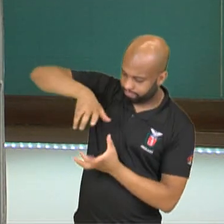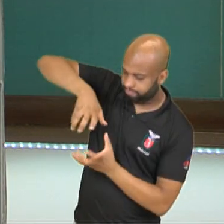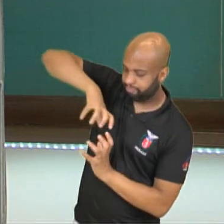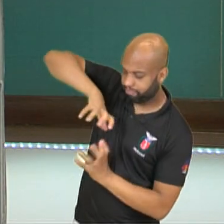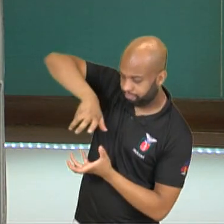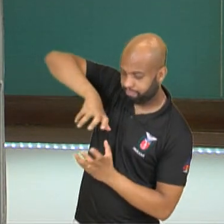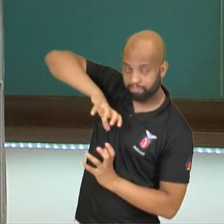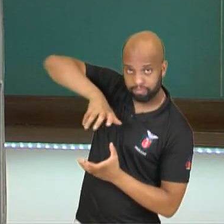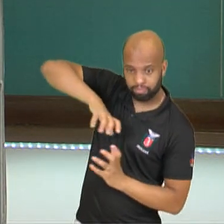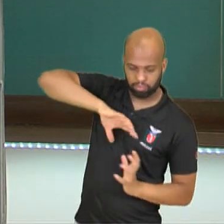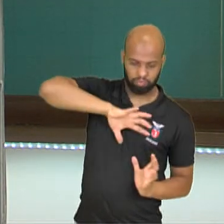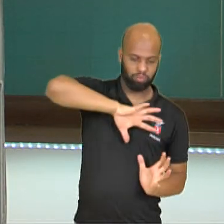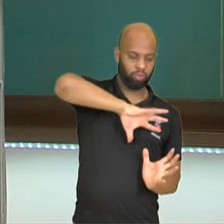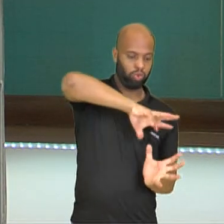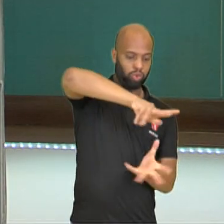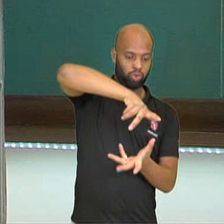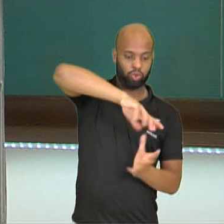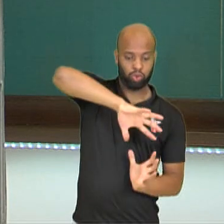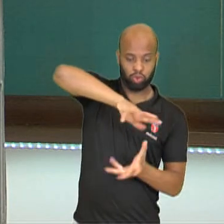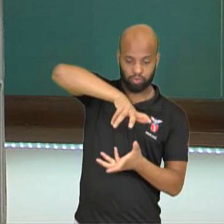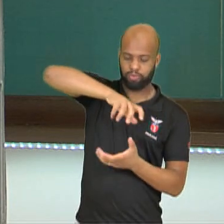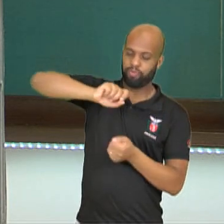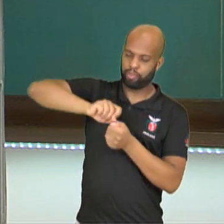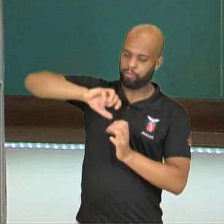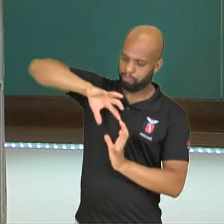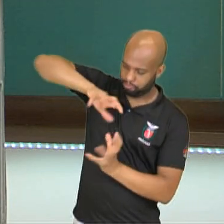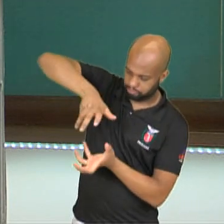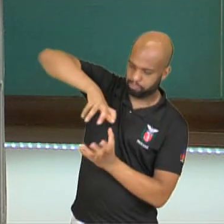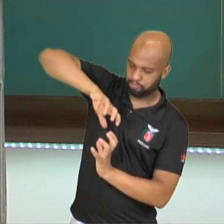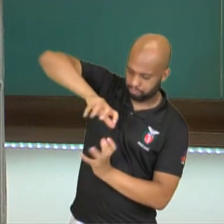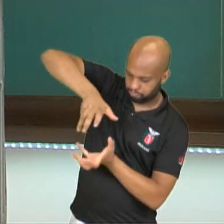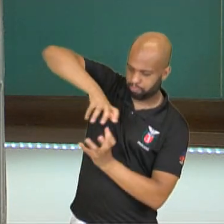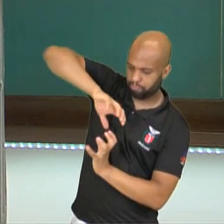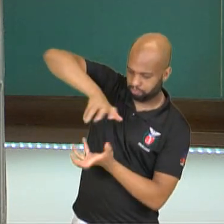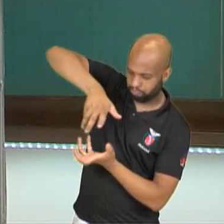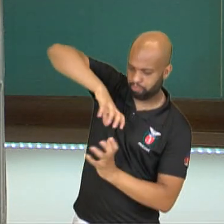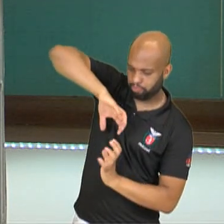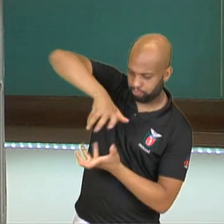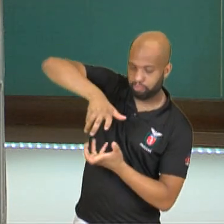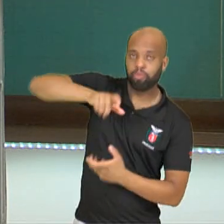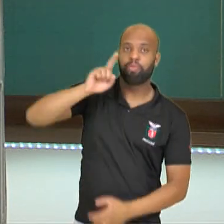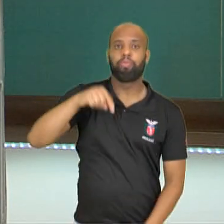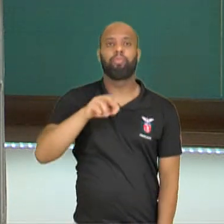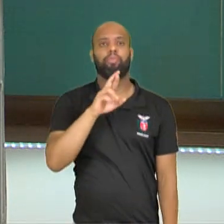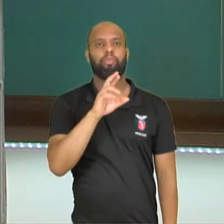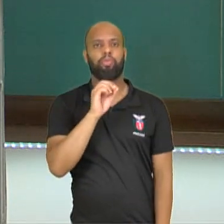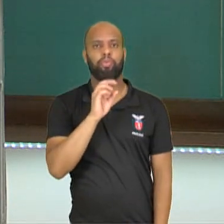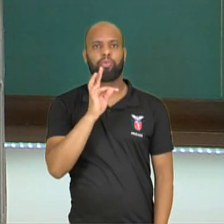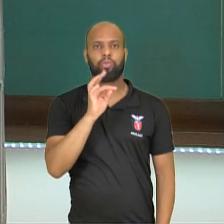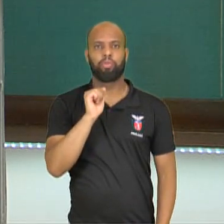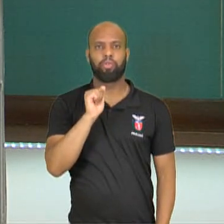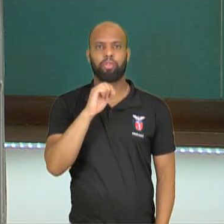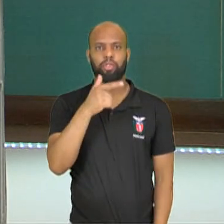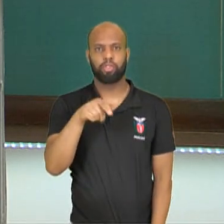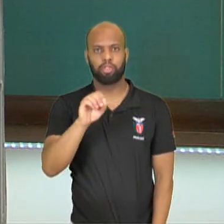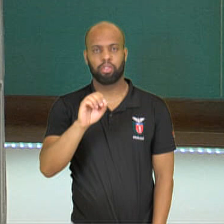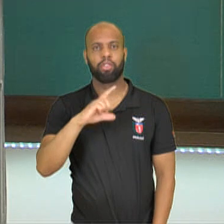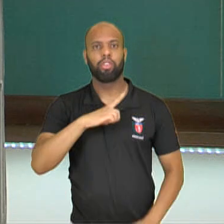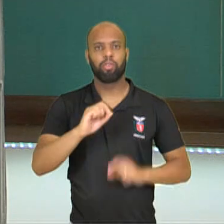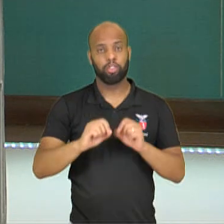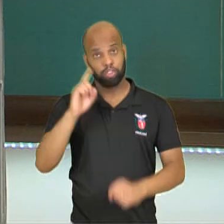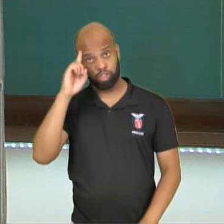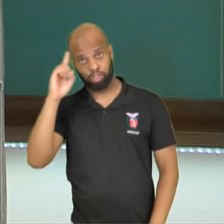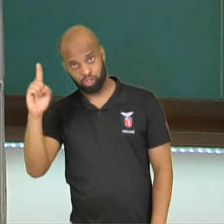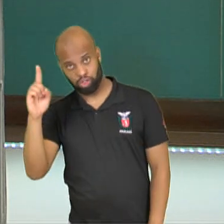Terra realiza em torno do seu próprio eixo, que é o movimento de rotação, ele é responsável pela transição entre dias